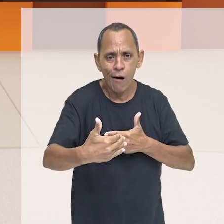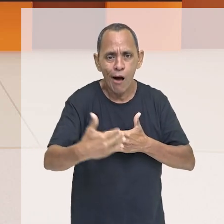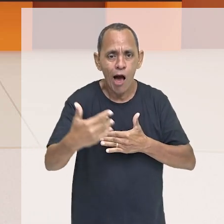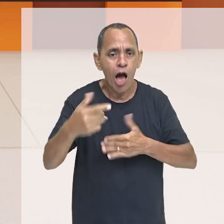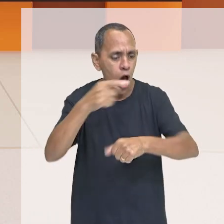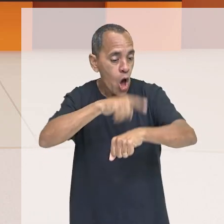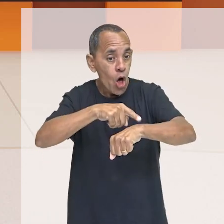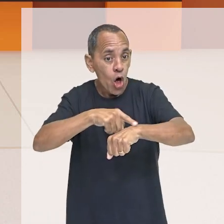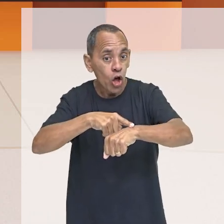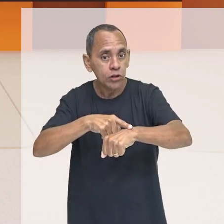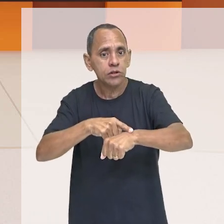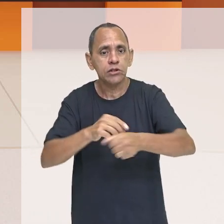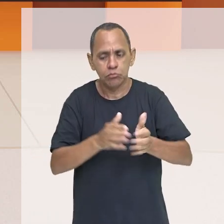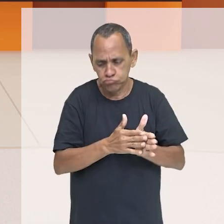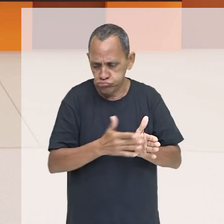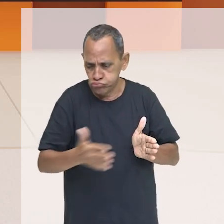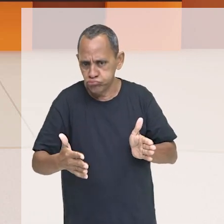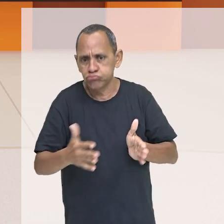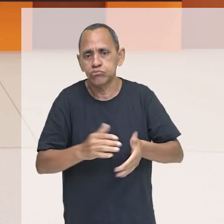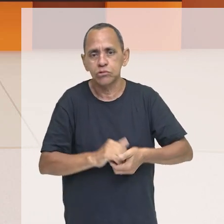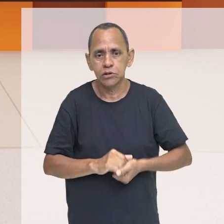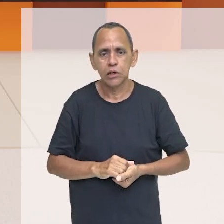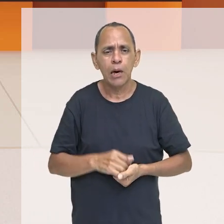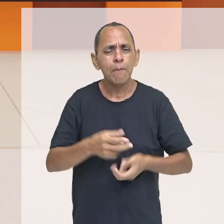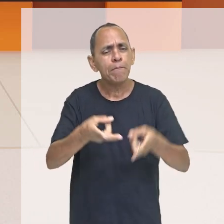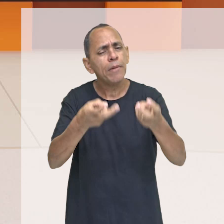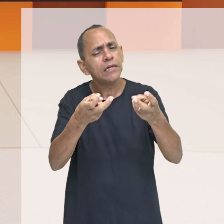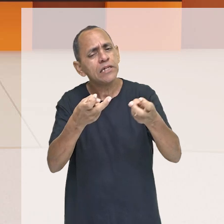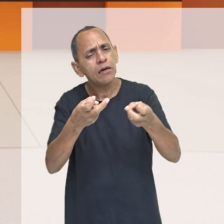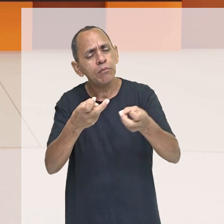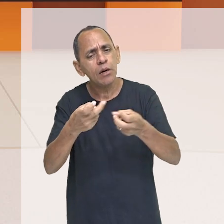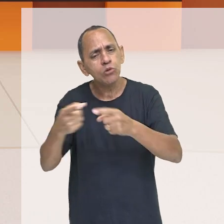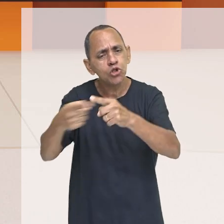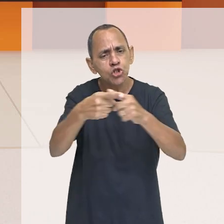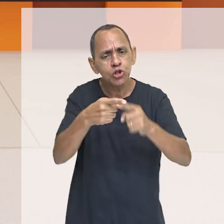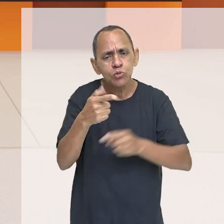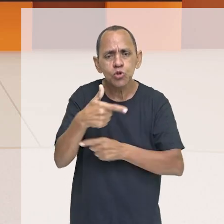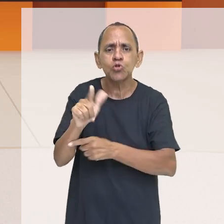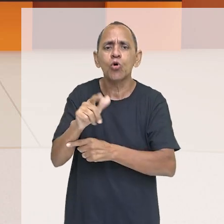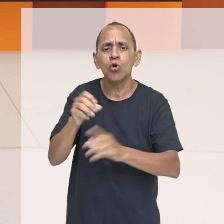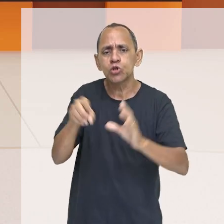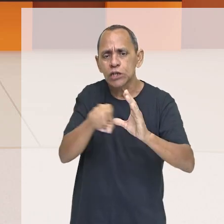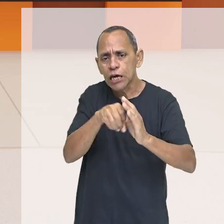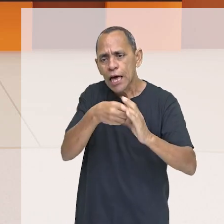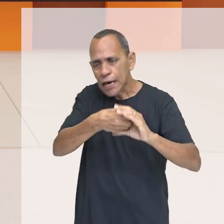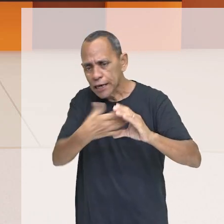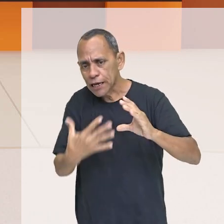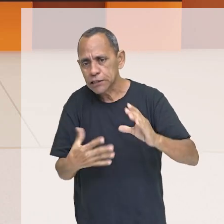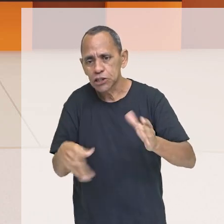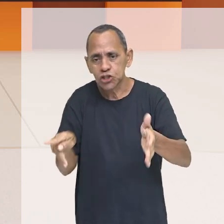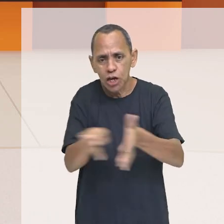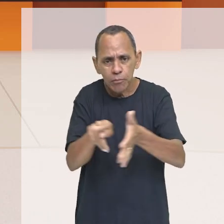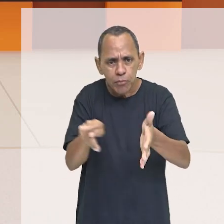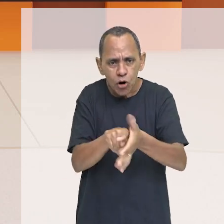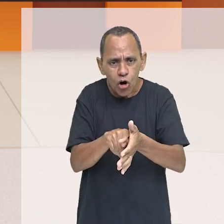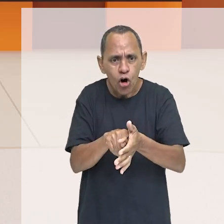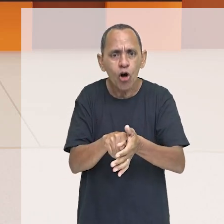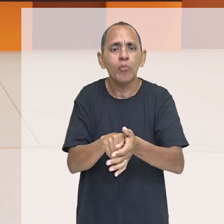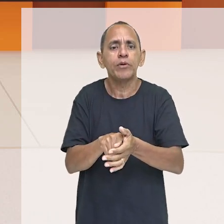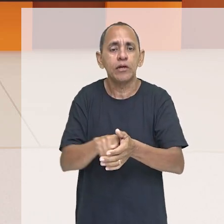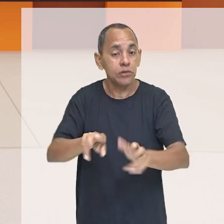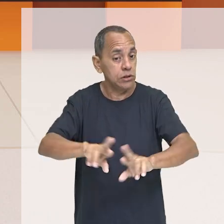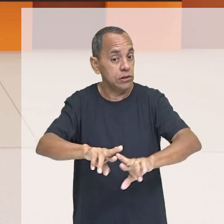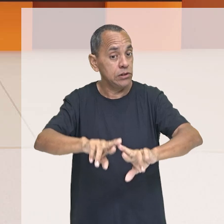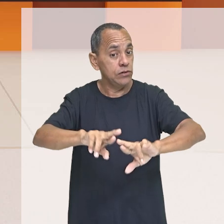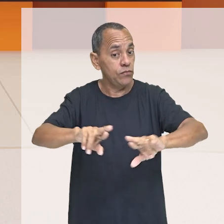percebendo outras nuances que se diferenciam de épocas anteriores. À